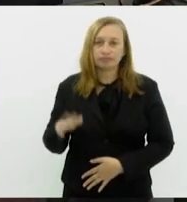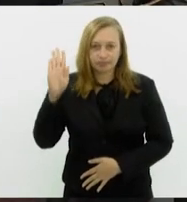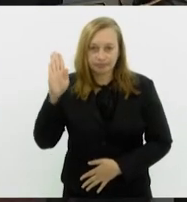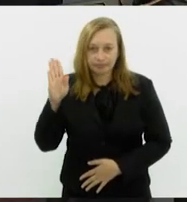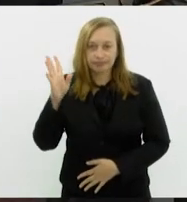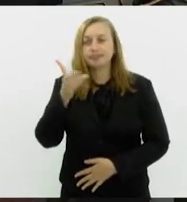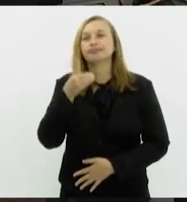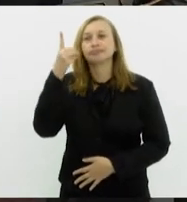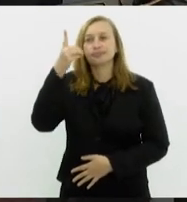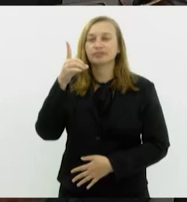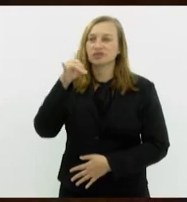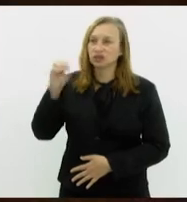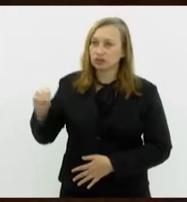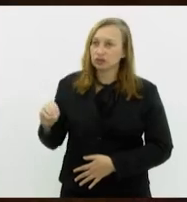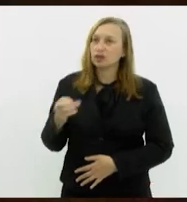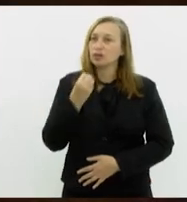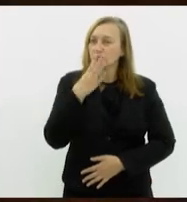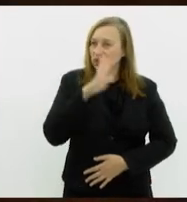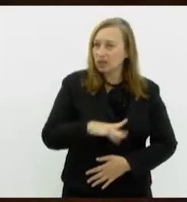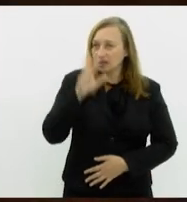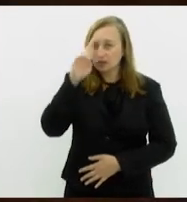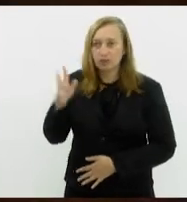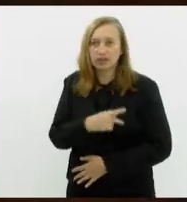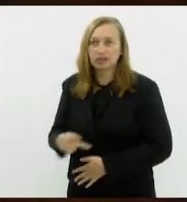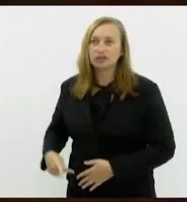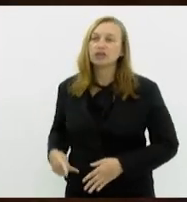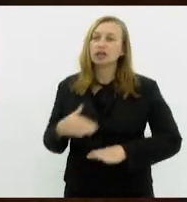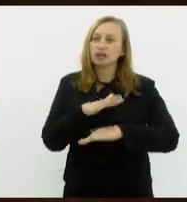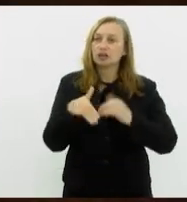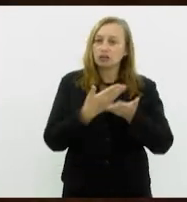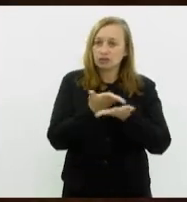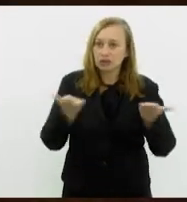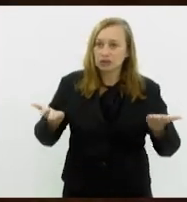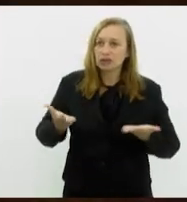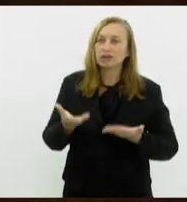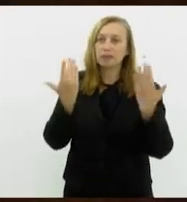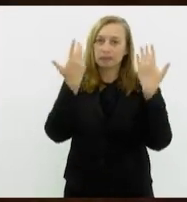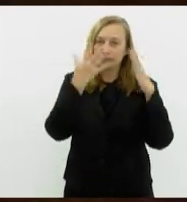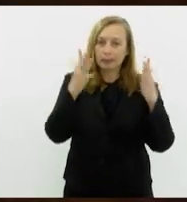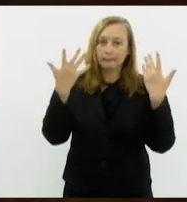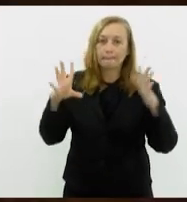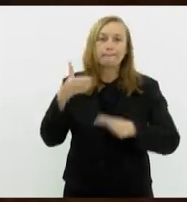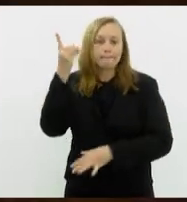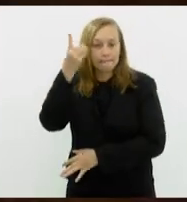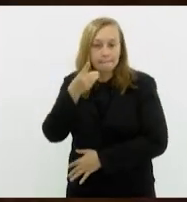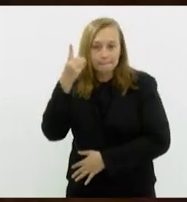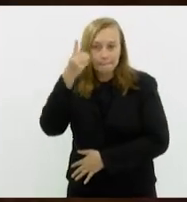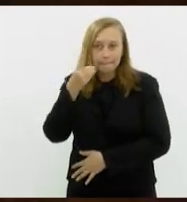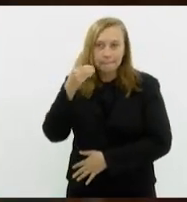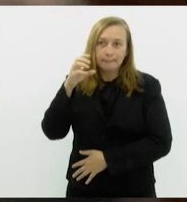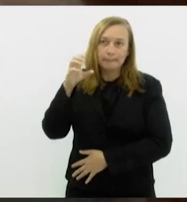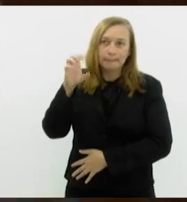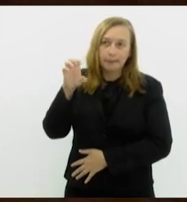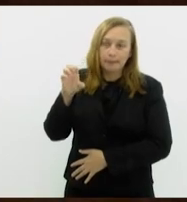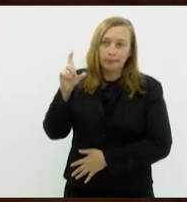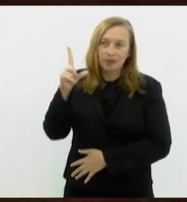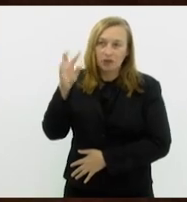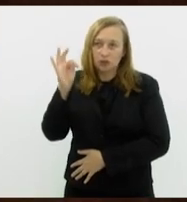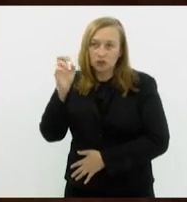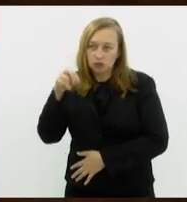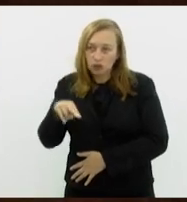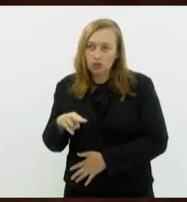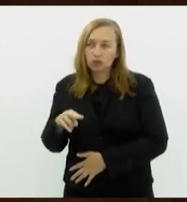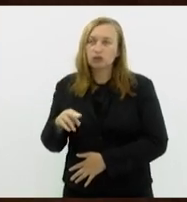Dino, por favor. Boa tarde, senhor presidente. Boa tarde a todos que nos assistem. Primeiramente, parabenizar o deputado Elton Cristo. Dizer que eu